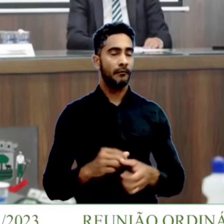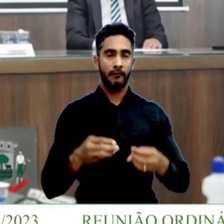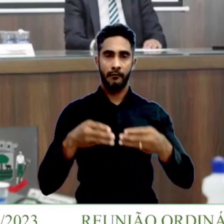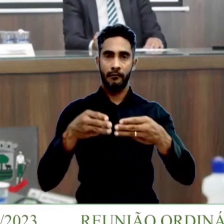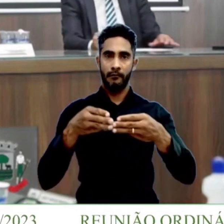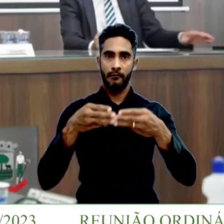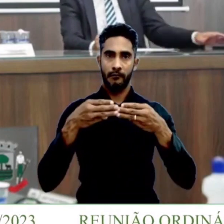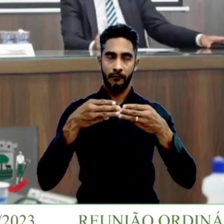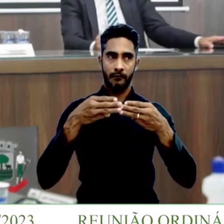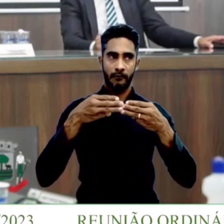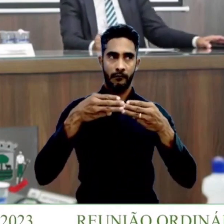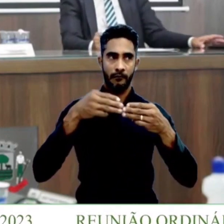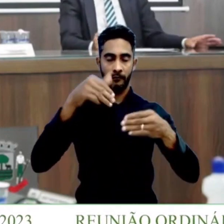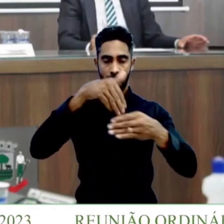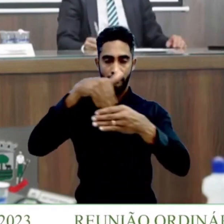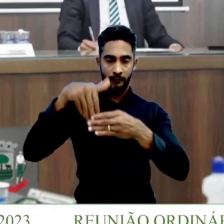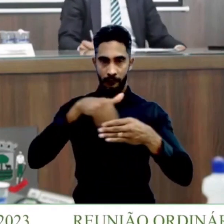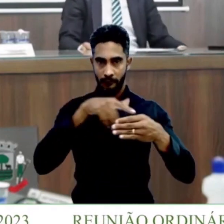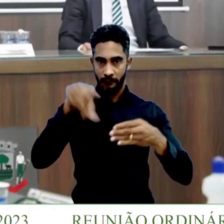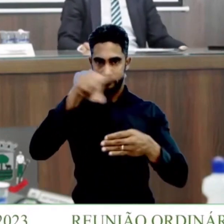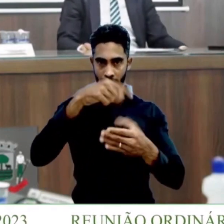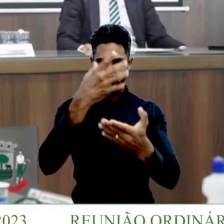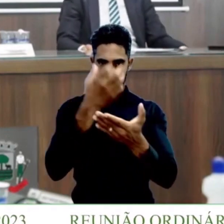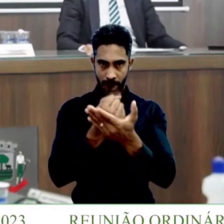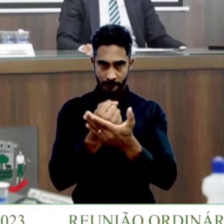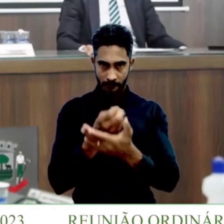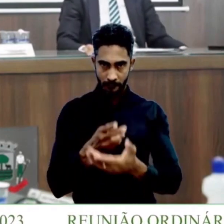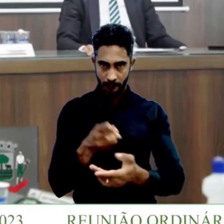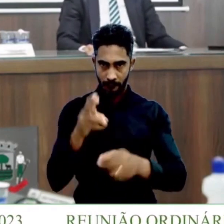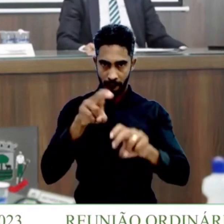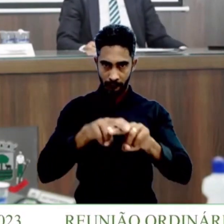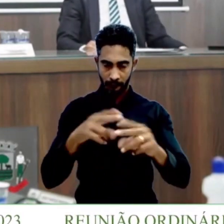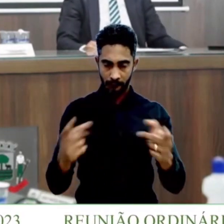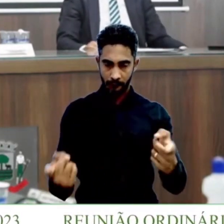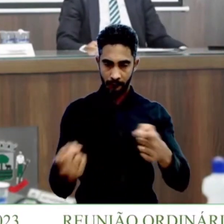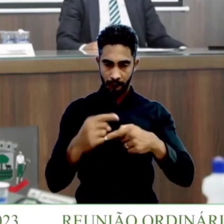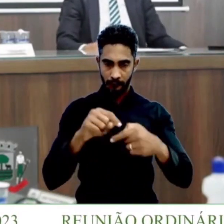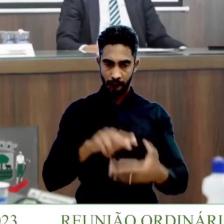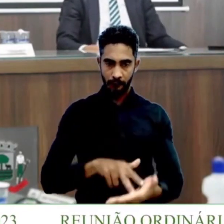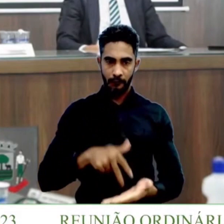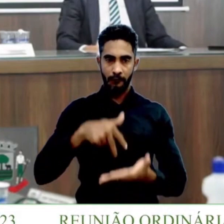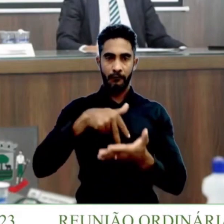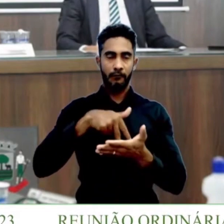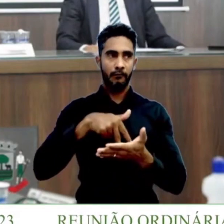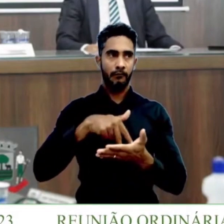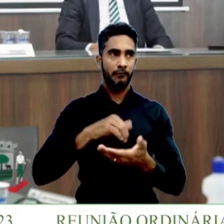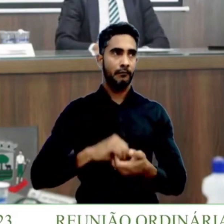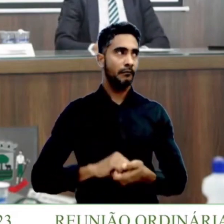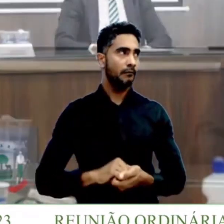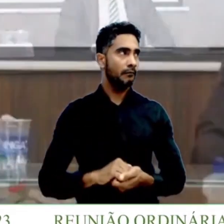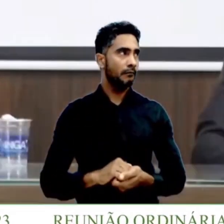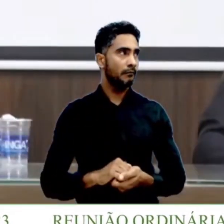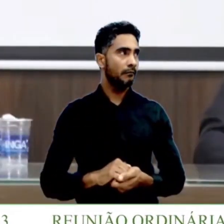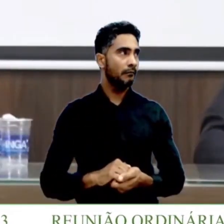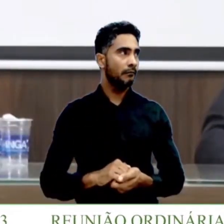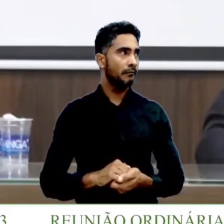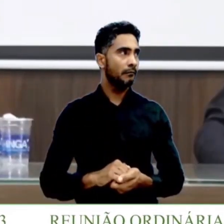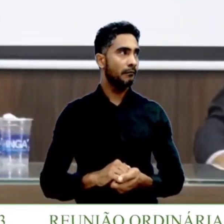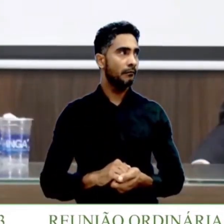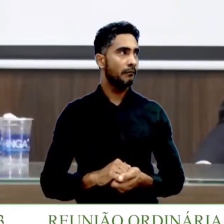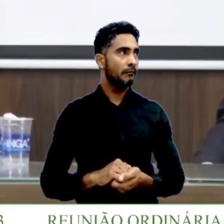As moções estão em votação. Quem for a favor, permaneça sentado, e quem for contrário, que se levante.